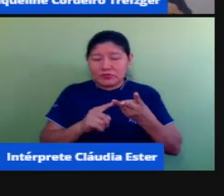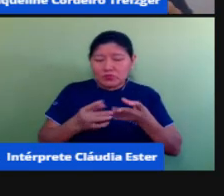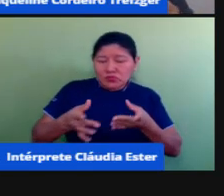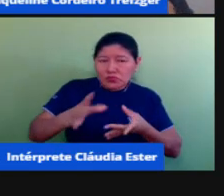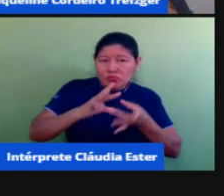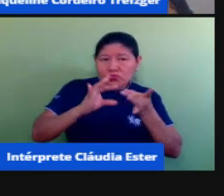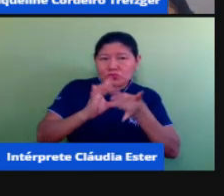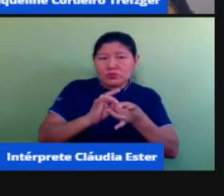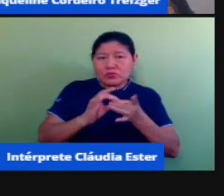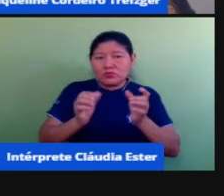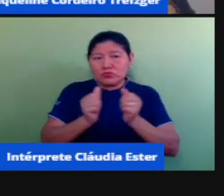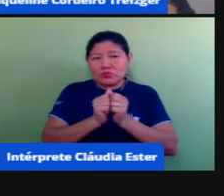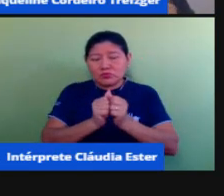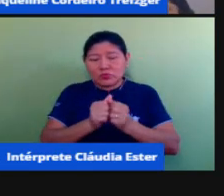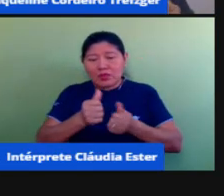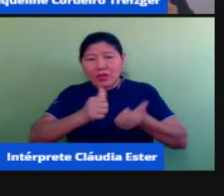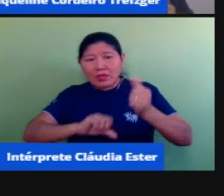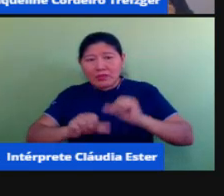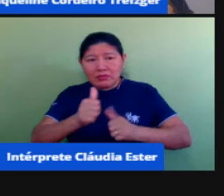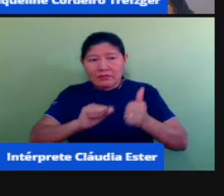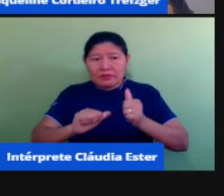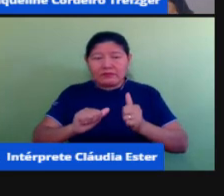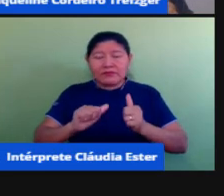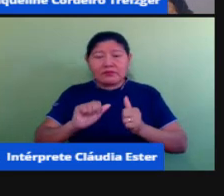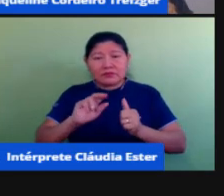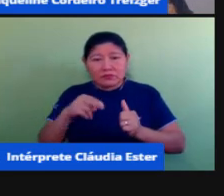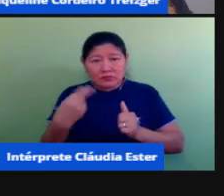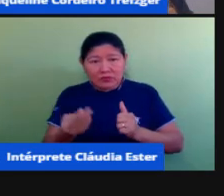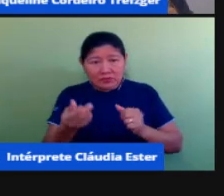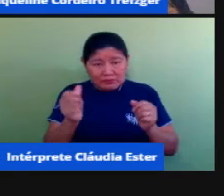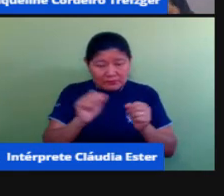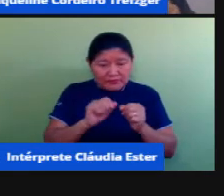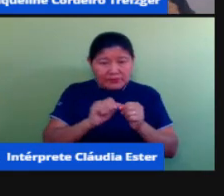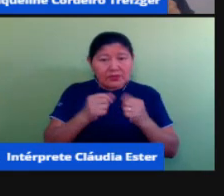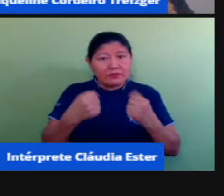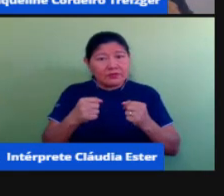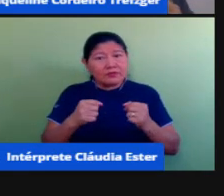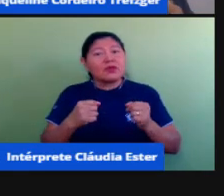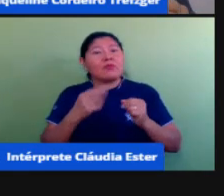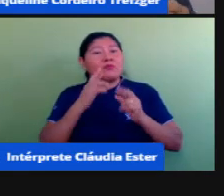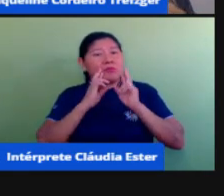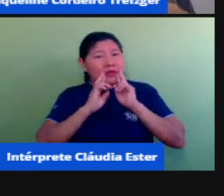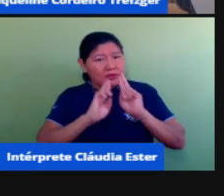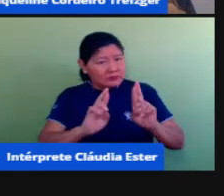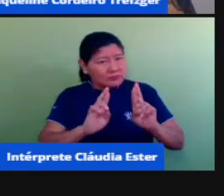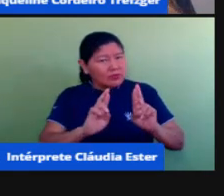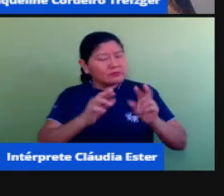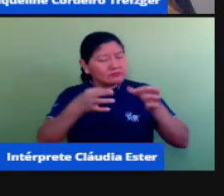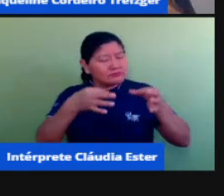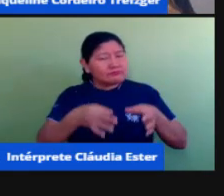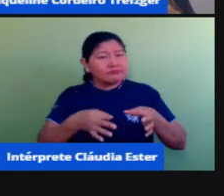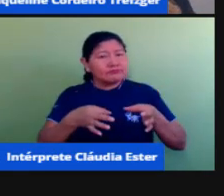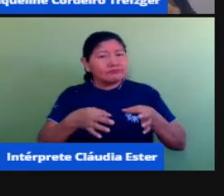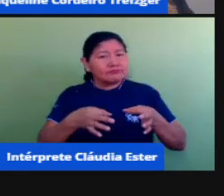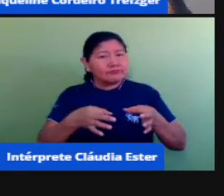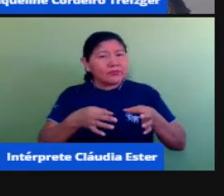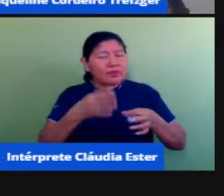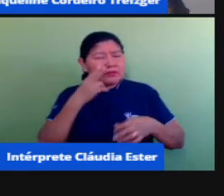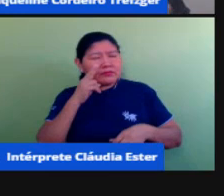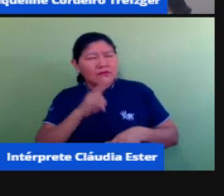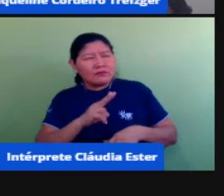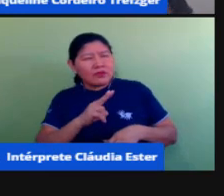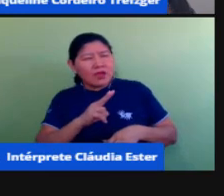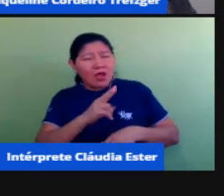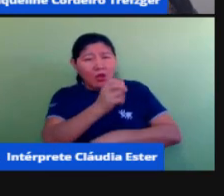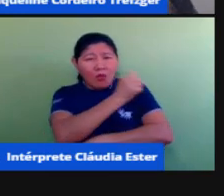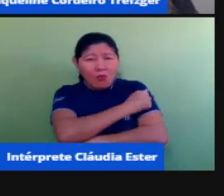a avaliação nossa, ela precisa estar relacionada a um reflexo. O resultado da avaliação do nosso aluno nos diz